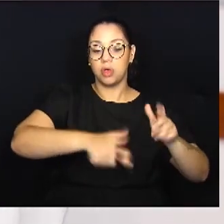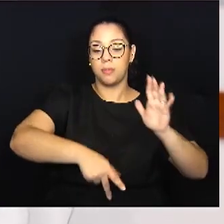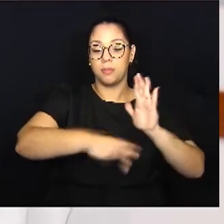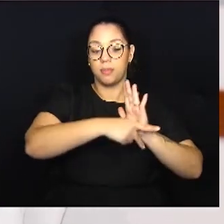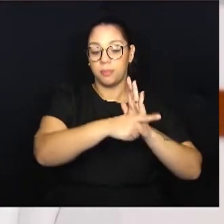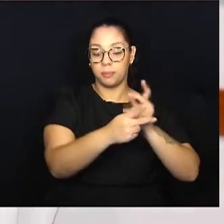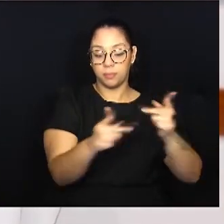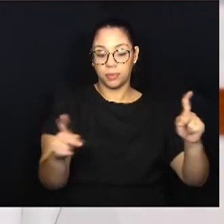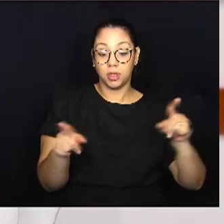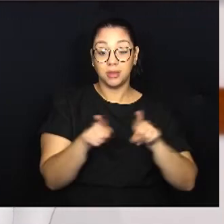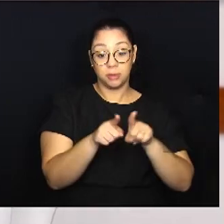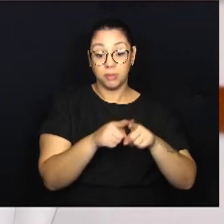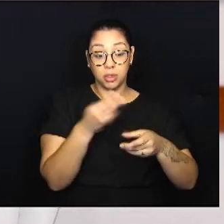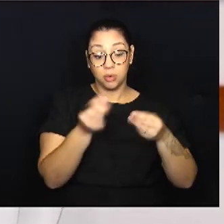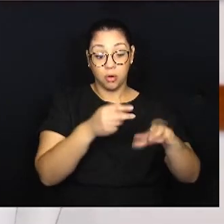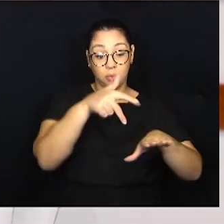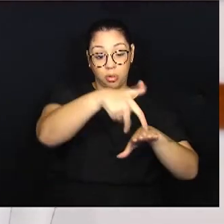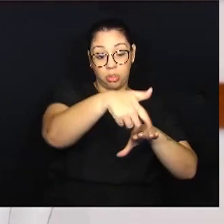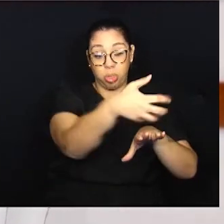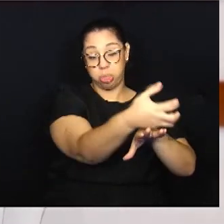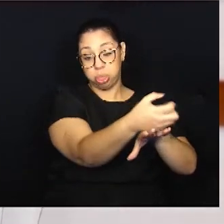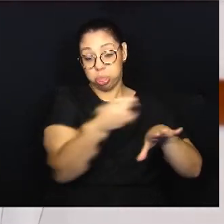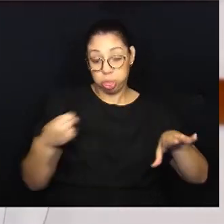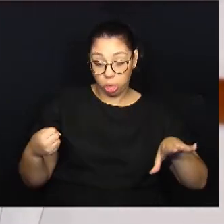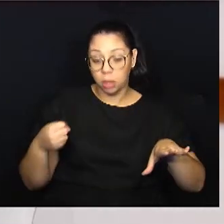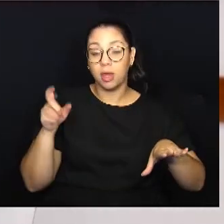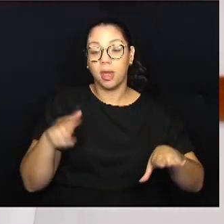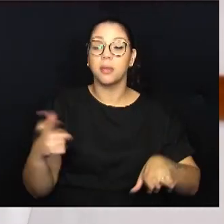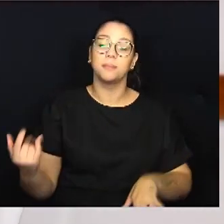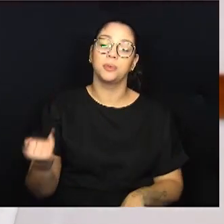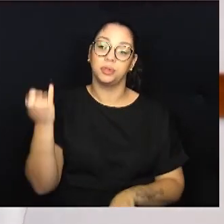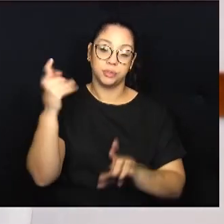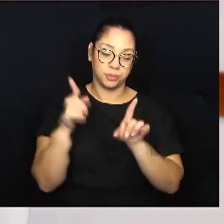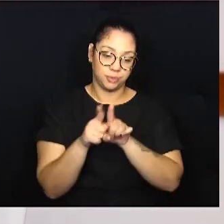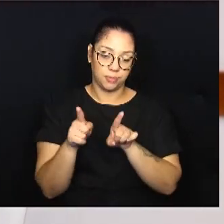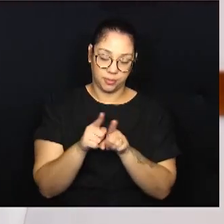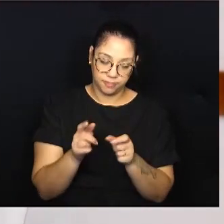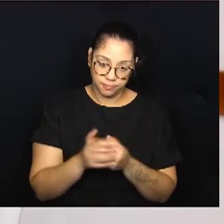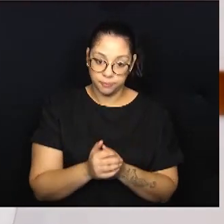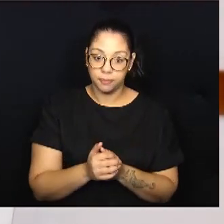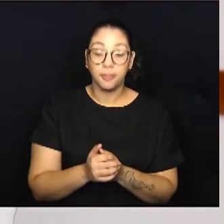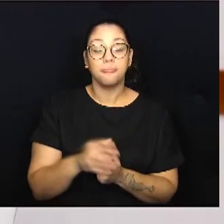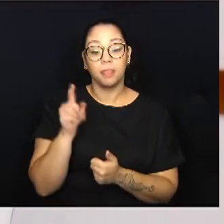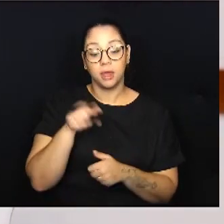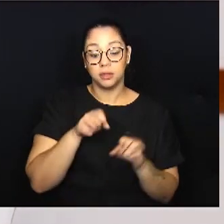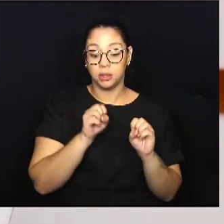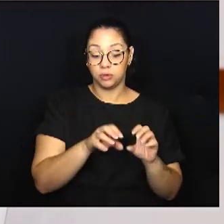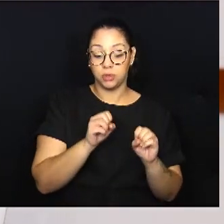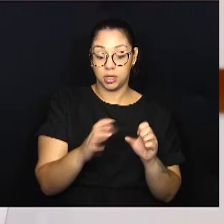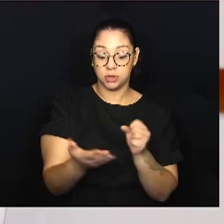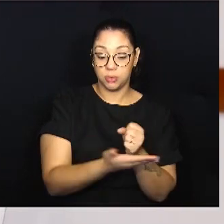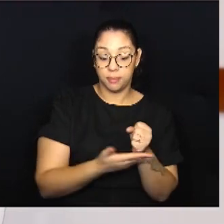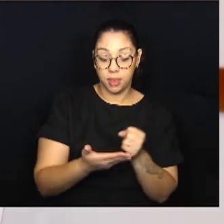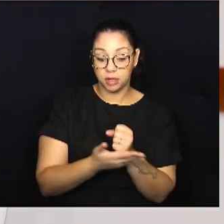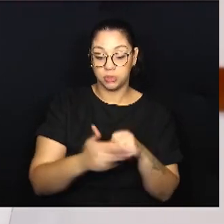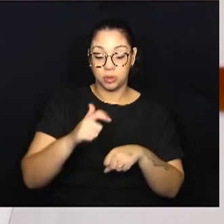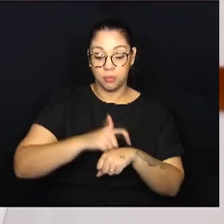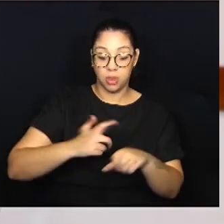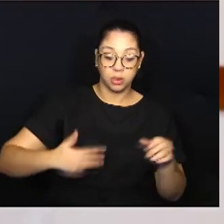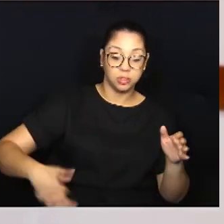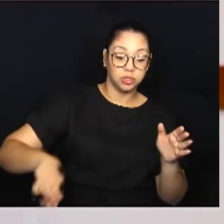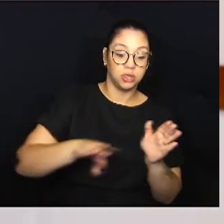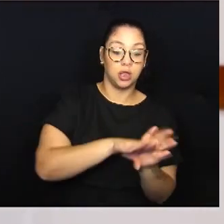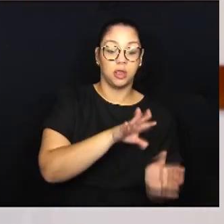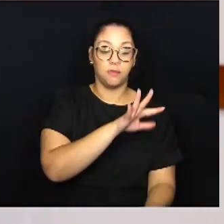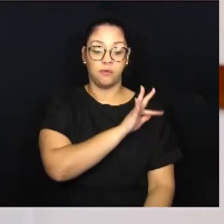foram retiradas também desses espaços, é muito importante. Então, saindo dessa educação básica, quando eu chego no ensino